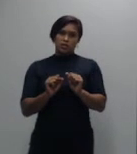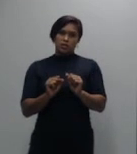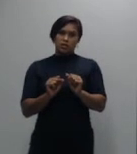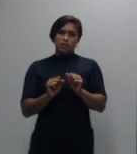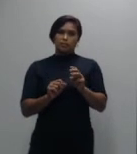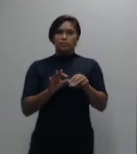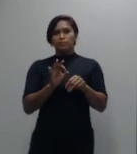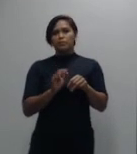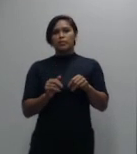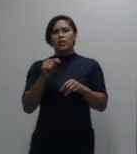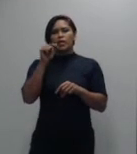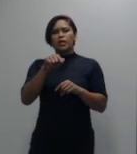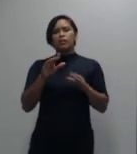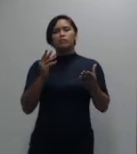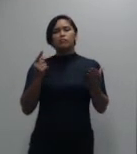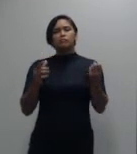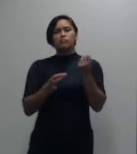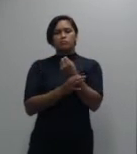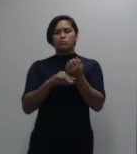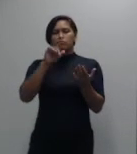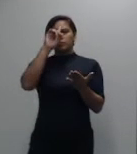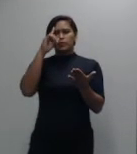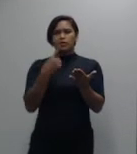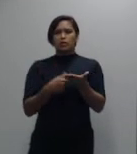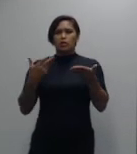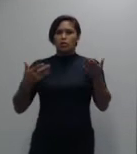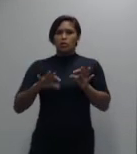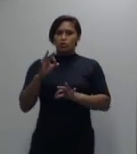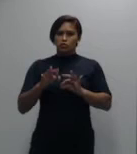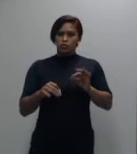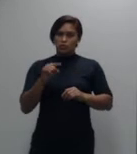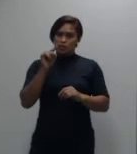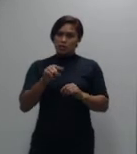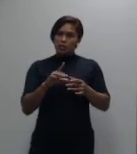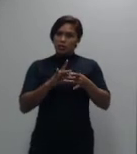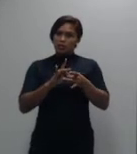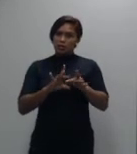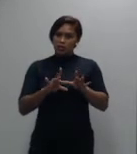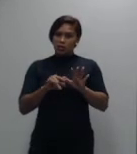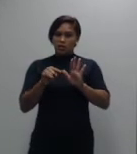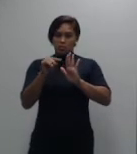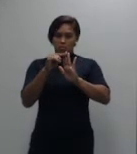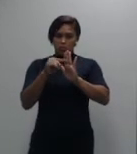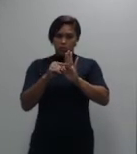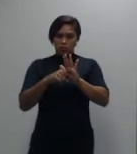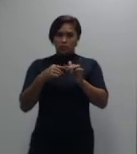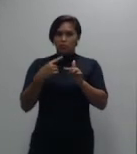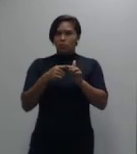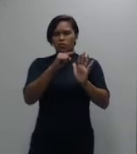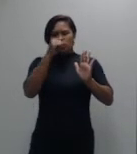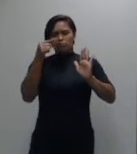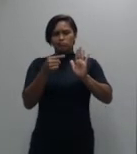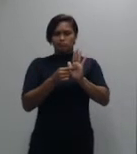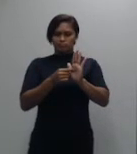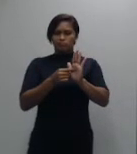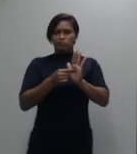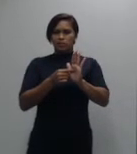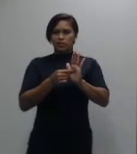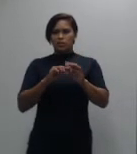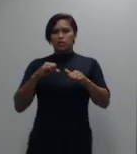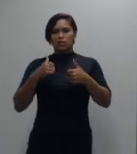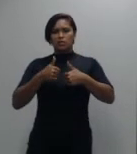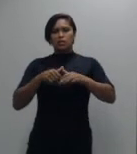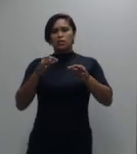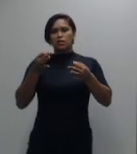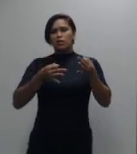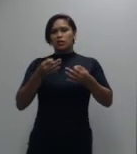Ixi mandado de segurança que agora se julga ele é absolutamente pontual e porque ele é pô e nós estamos tratando